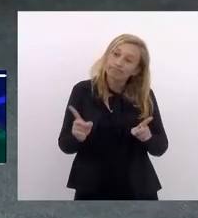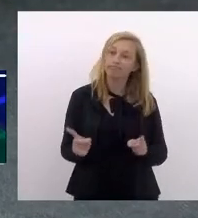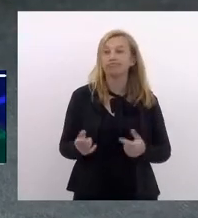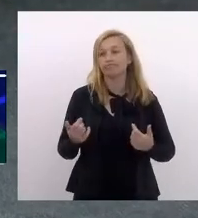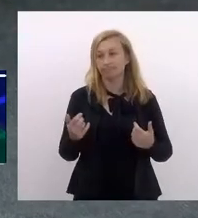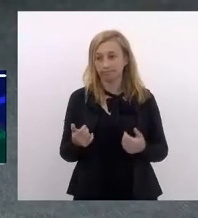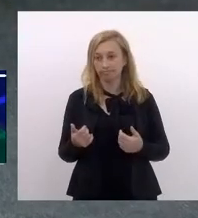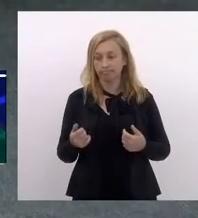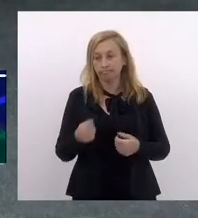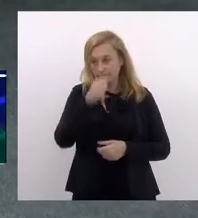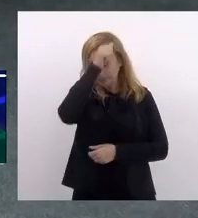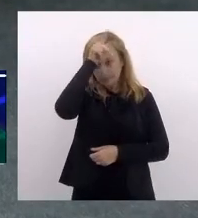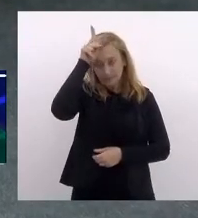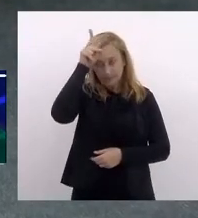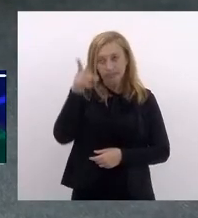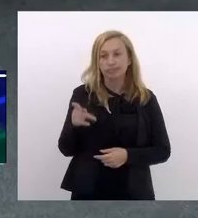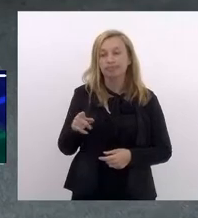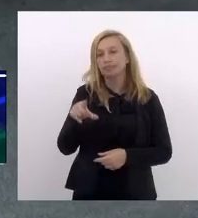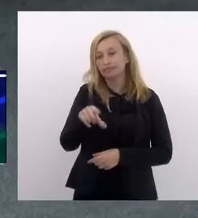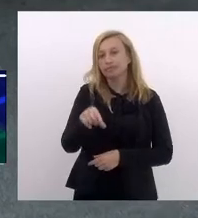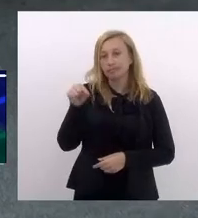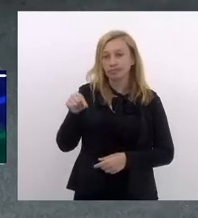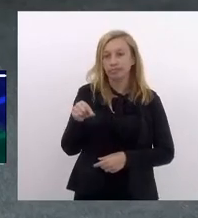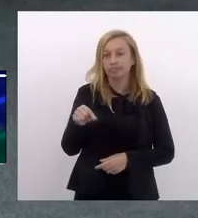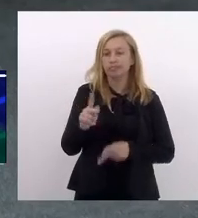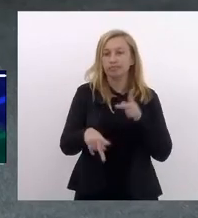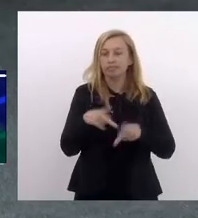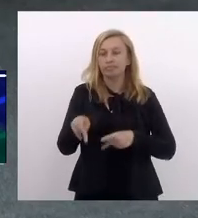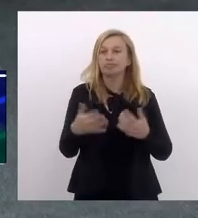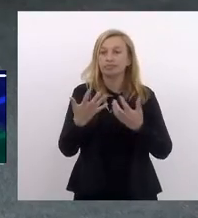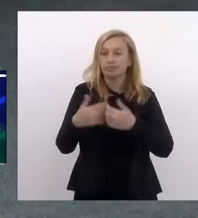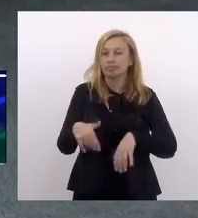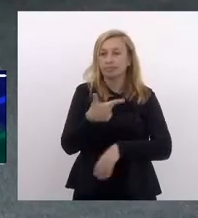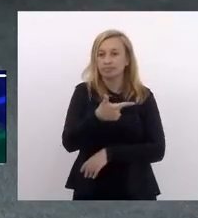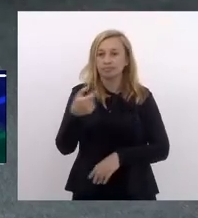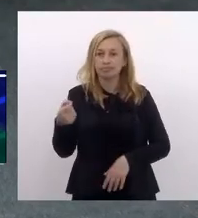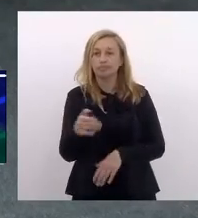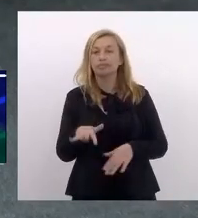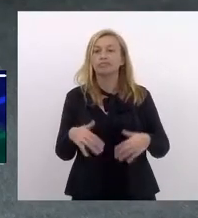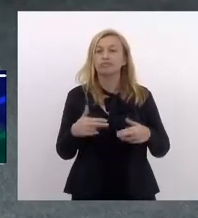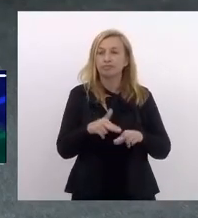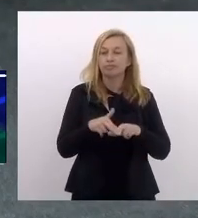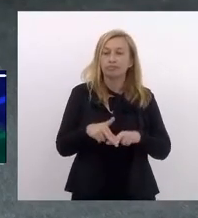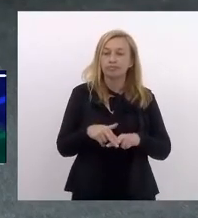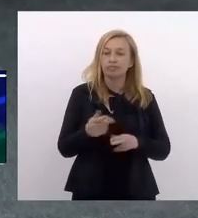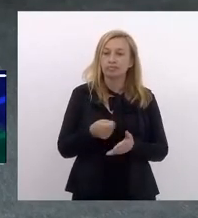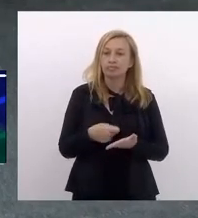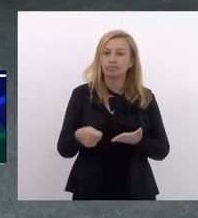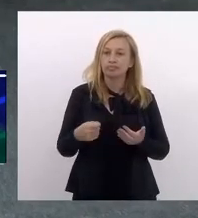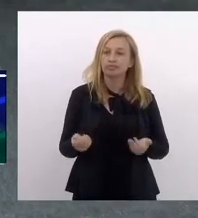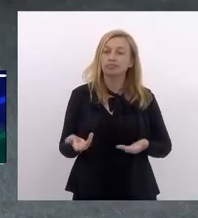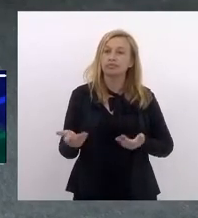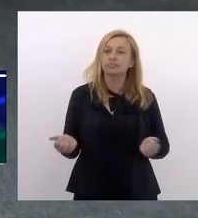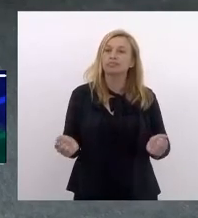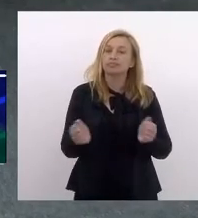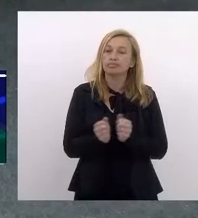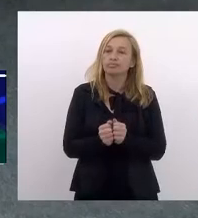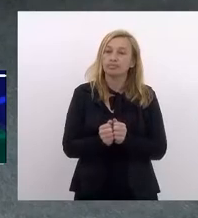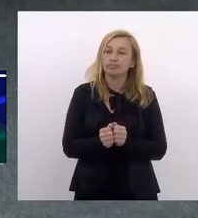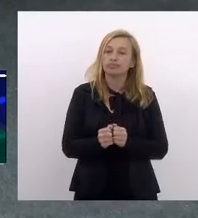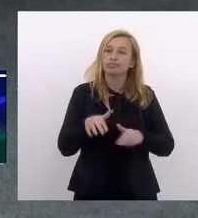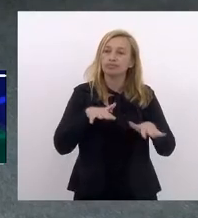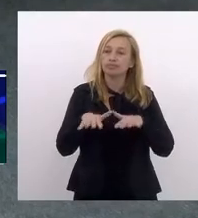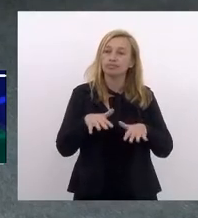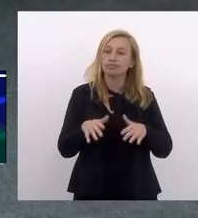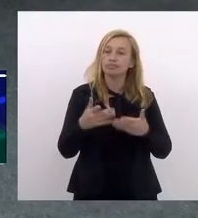que ser prefeito, porque foi para isso que ele foi eleito pelo povo de Petrópolis em 2020. Portanto, subscrevo e me associo integralmente à manifestação